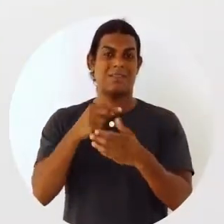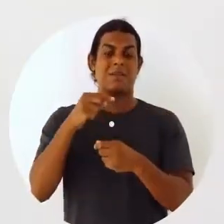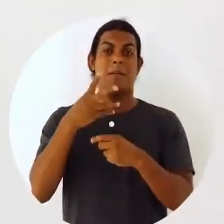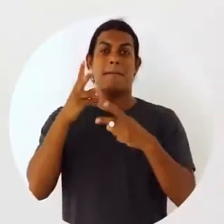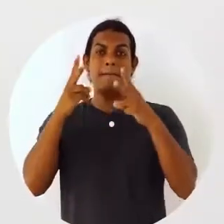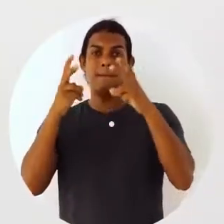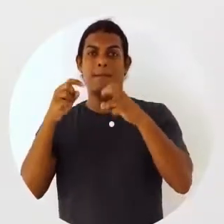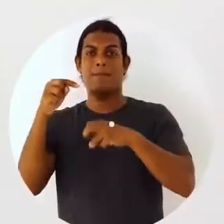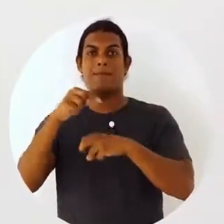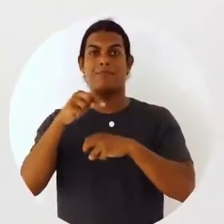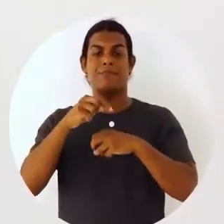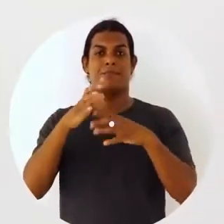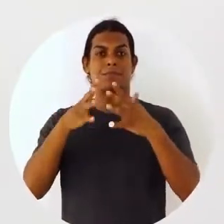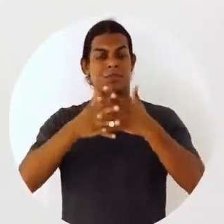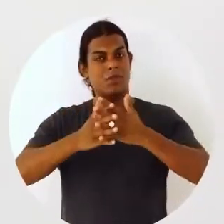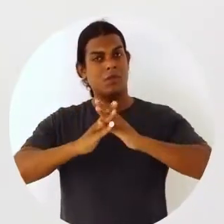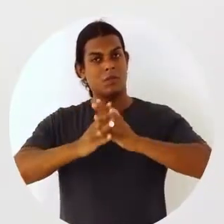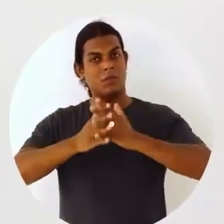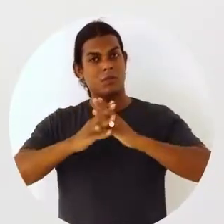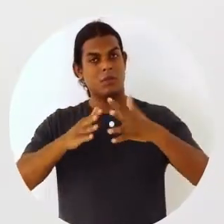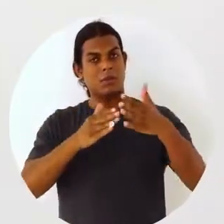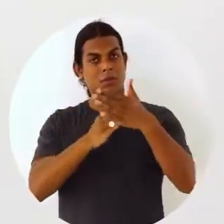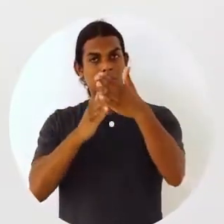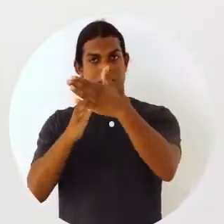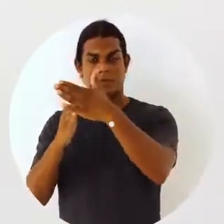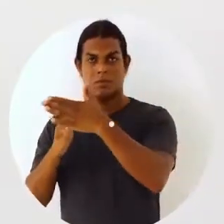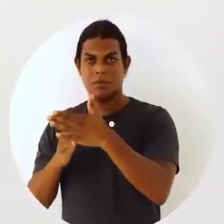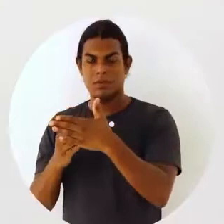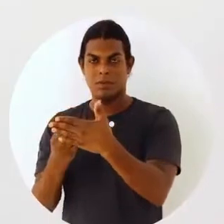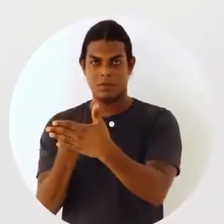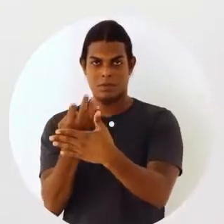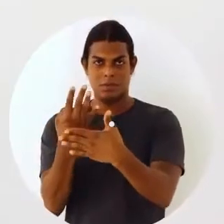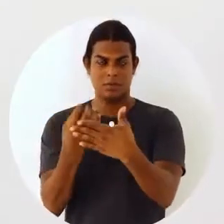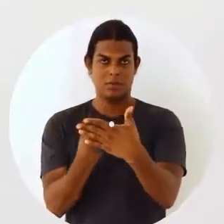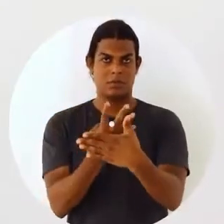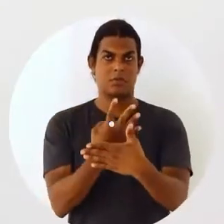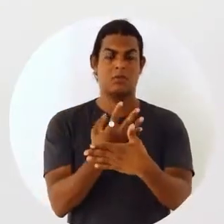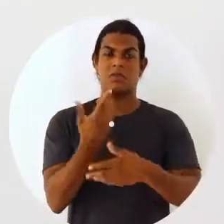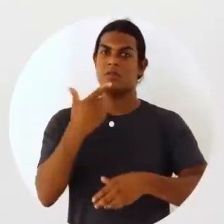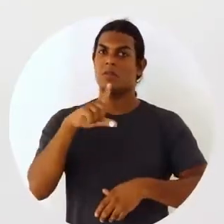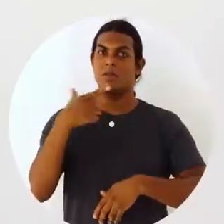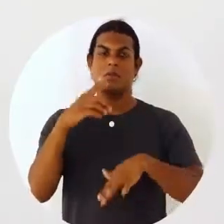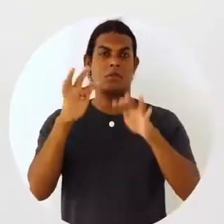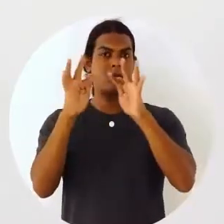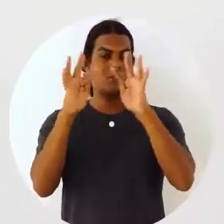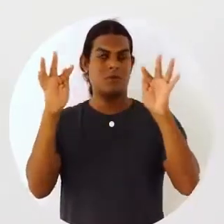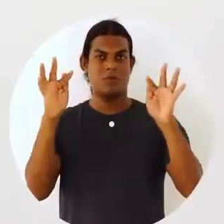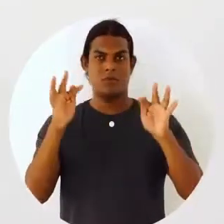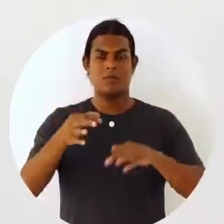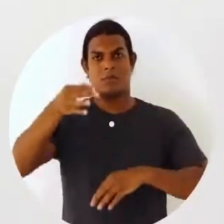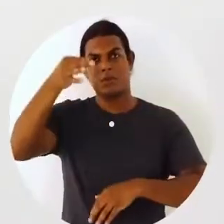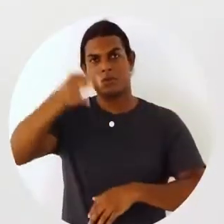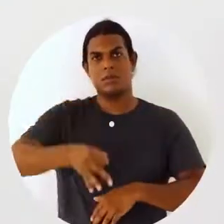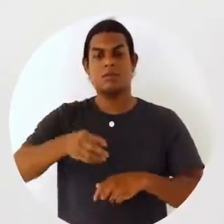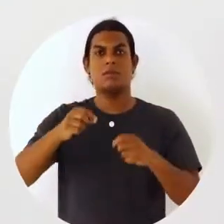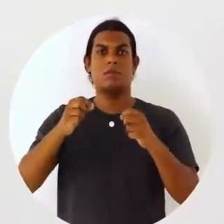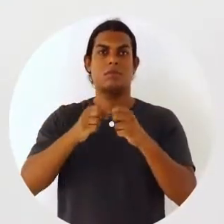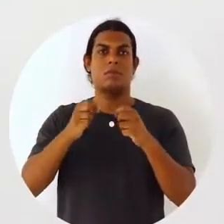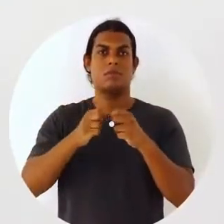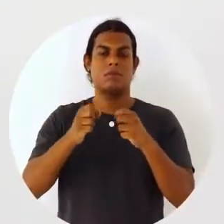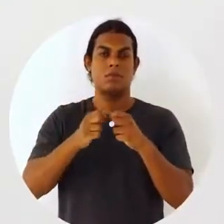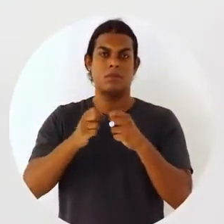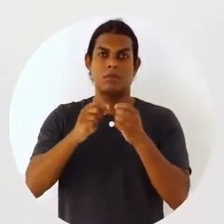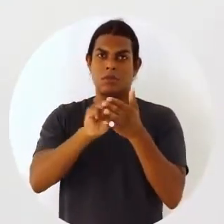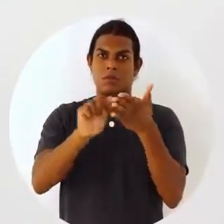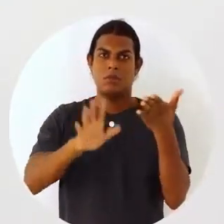produção. Então, não existe uma única maneira certa de se fazer as coisas. Existem várias maneiras que podem ser